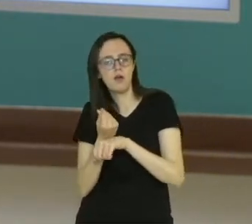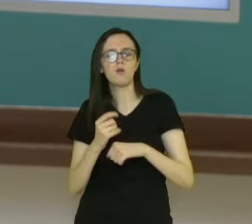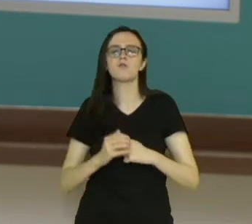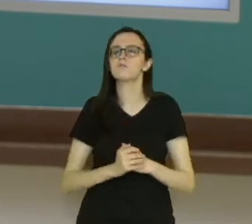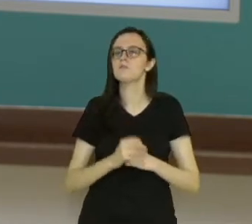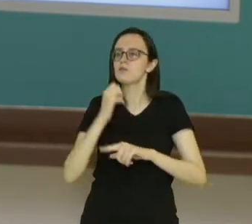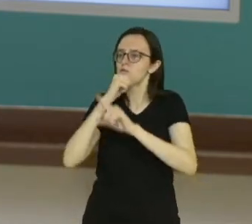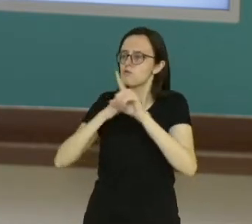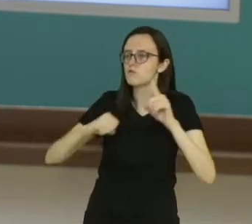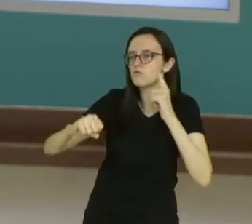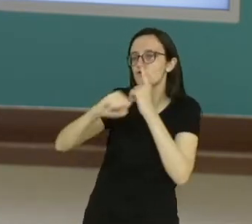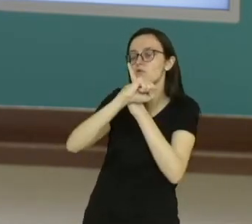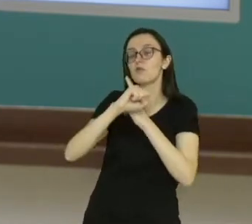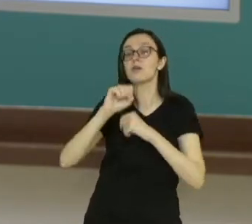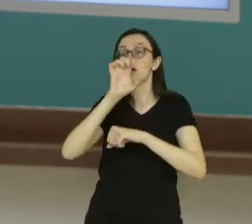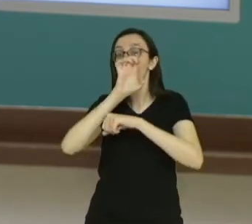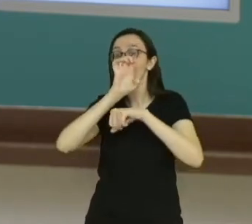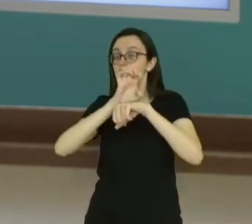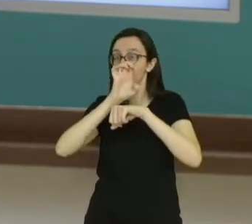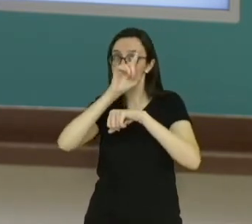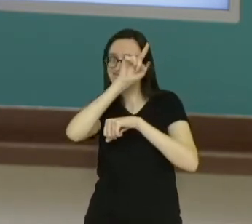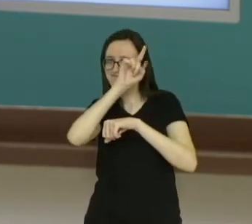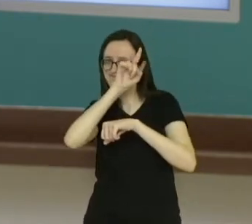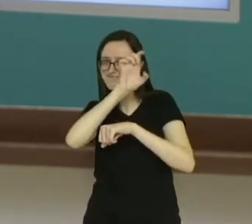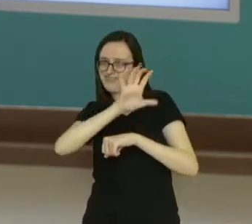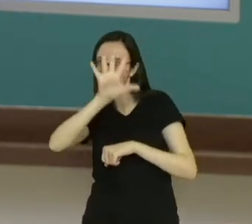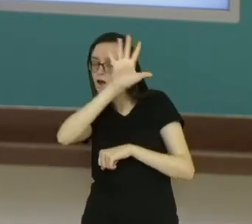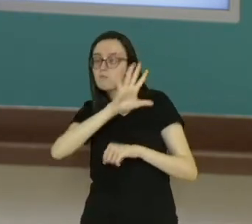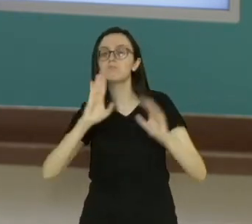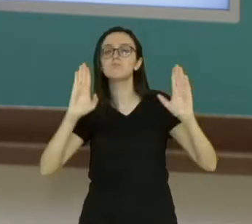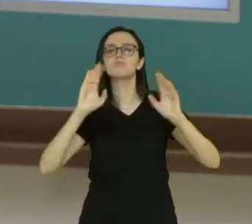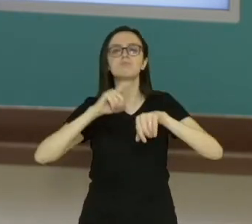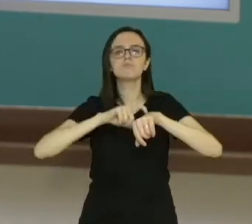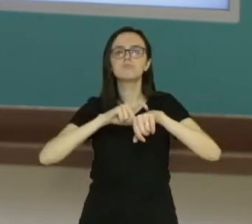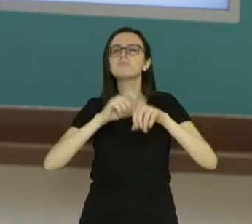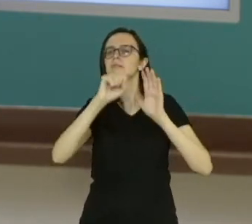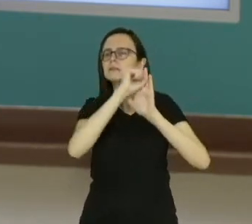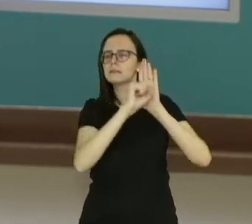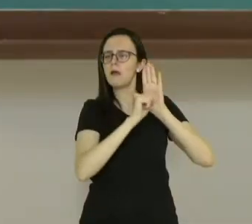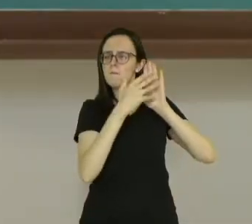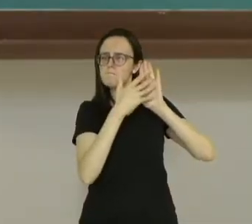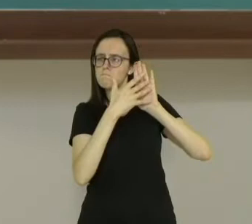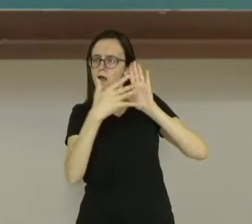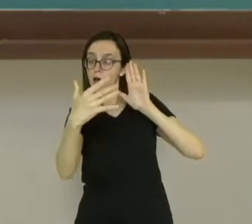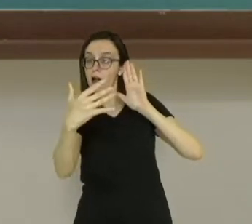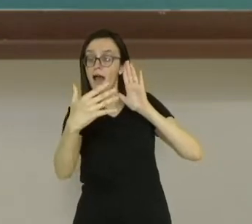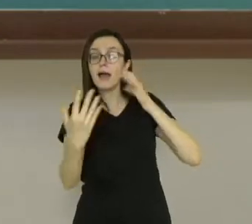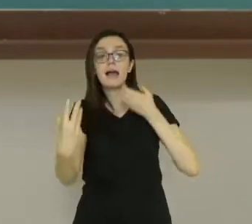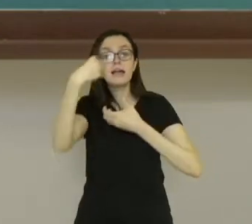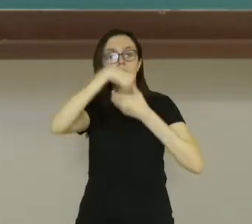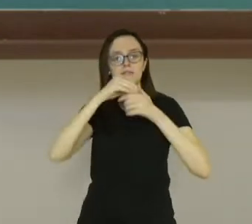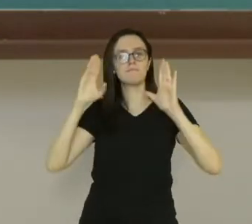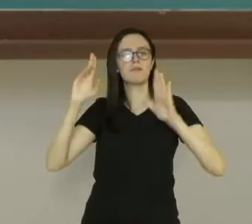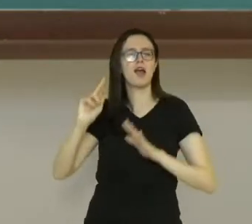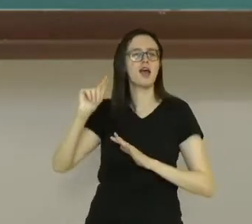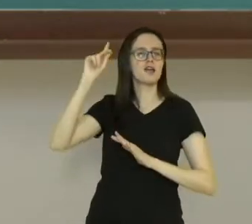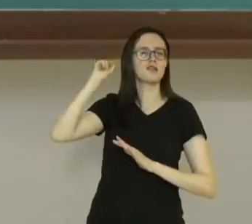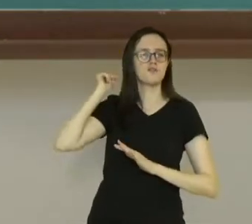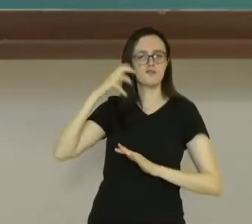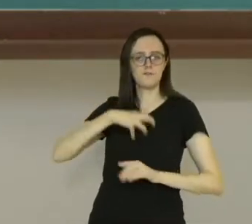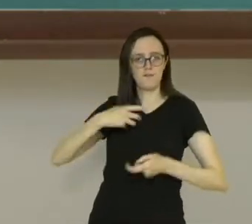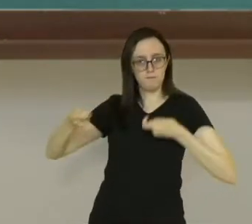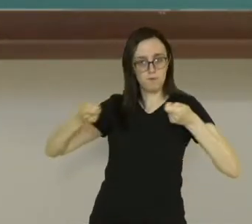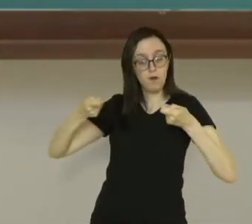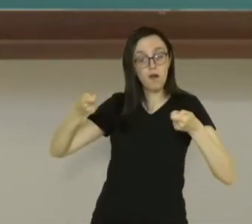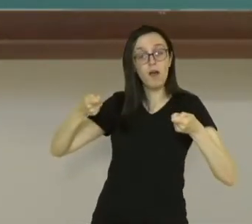a sociedade na Europa durante aí alguns séculos, Dentro do Antigo Regime, por exemplo,